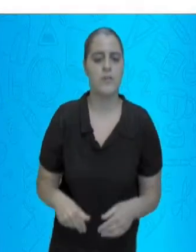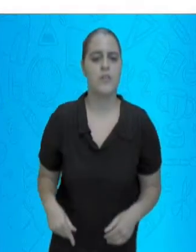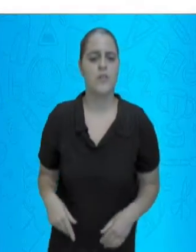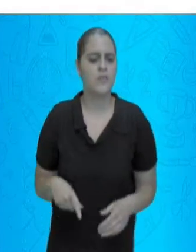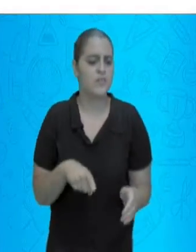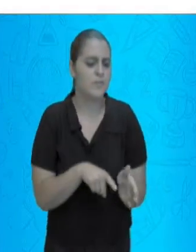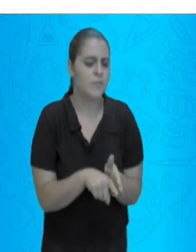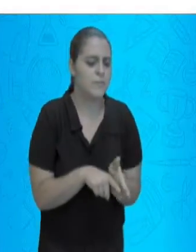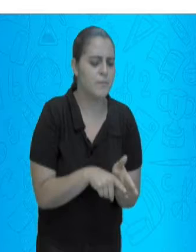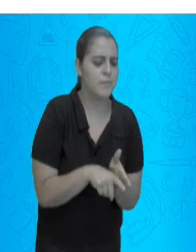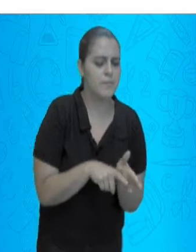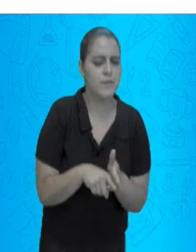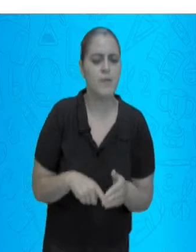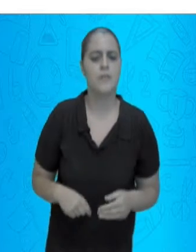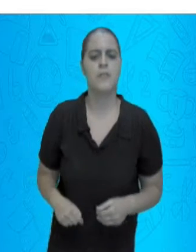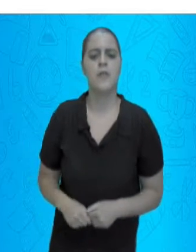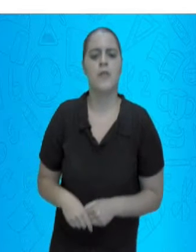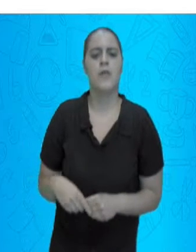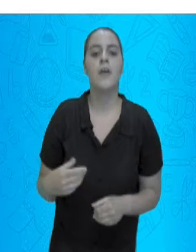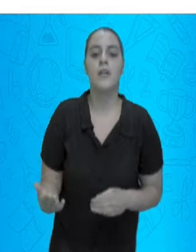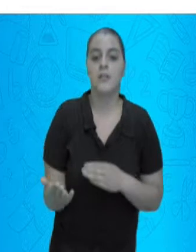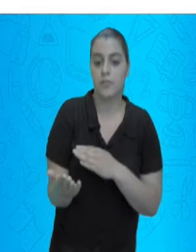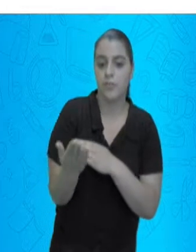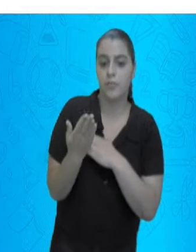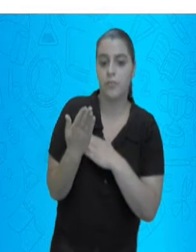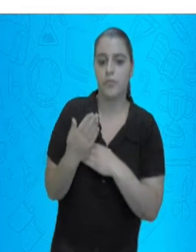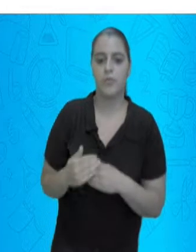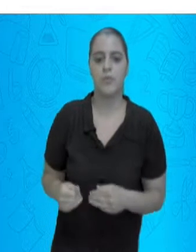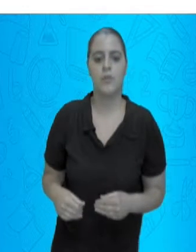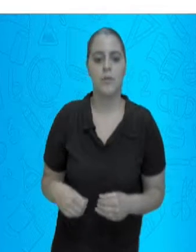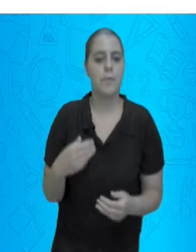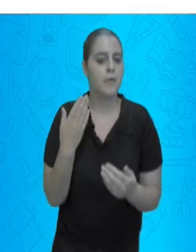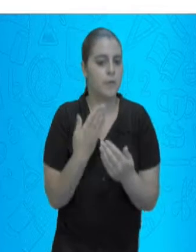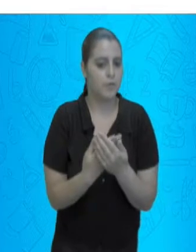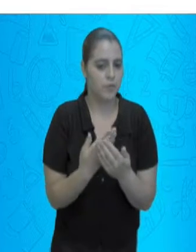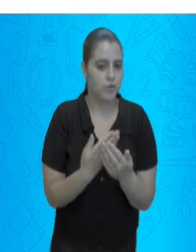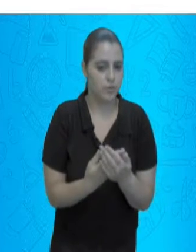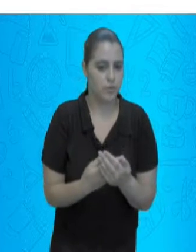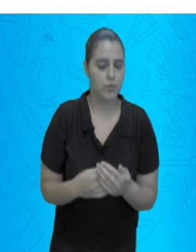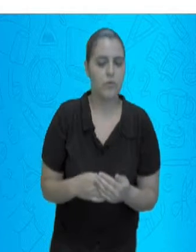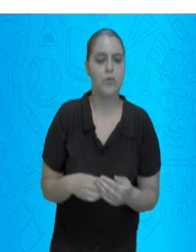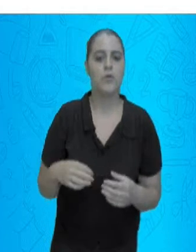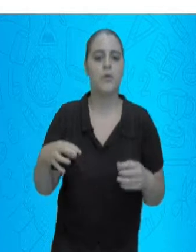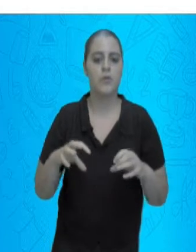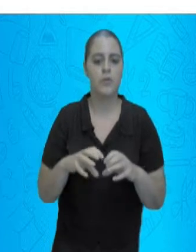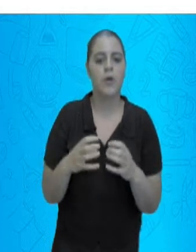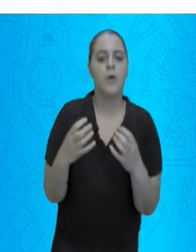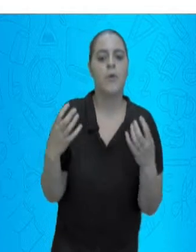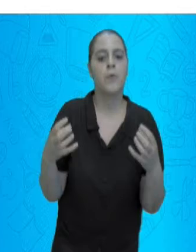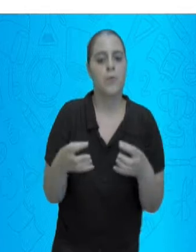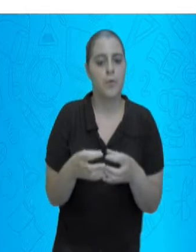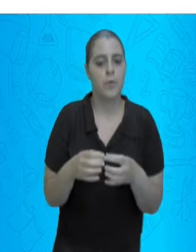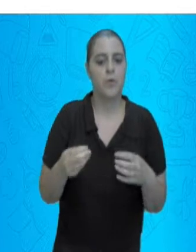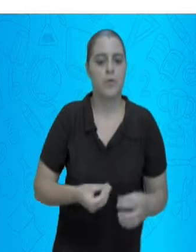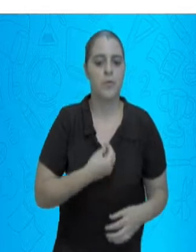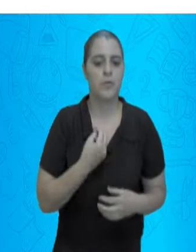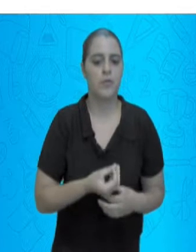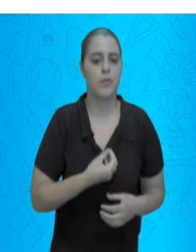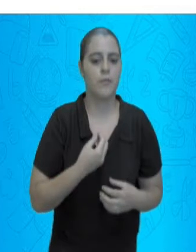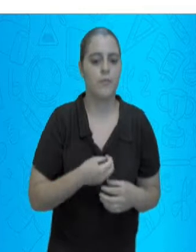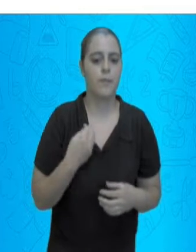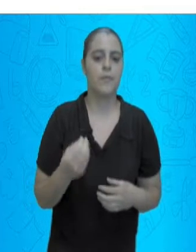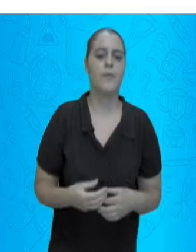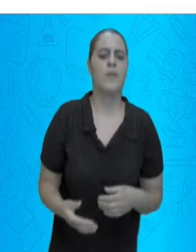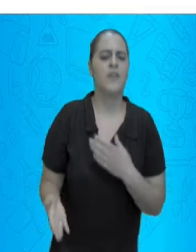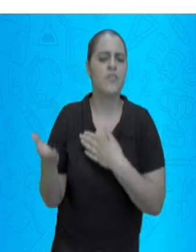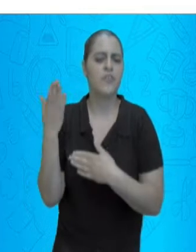serem analisados, eles contribuem para o estudo dos seres vivos que habitavam a Terra e